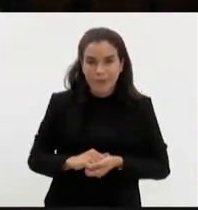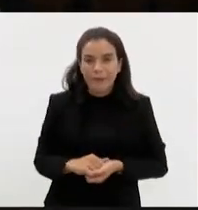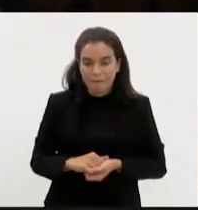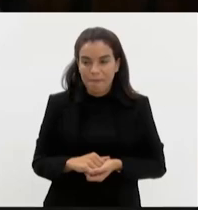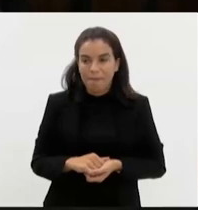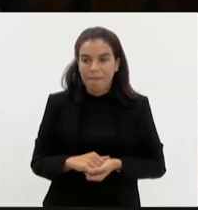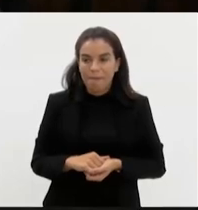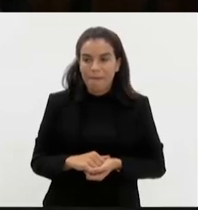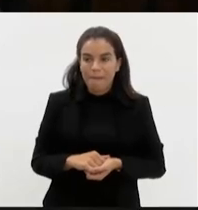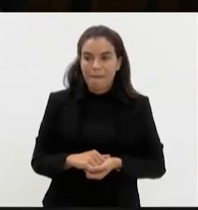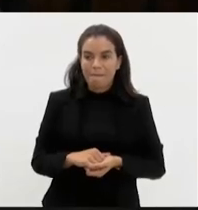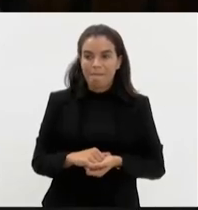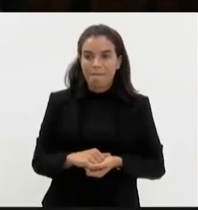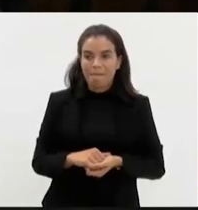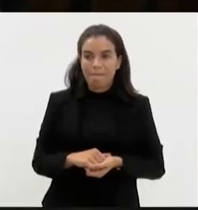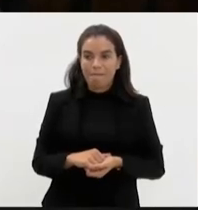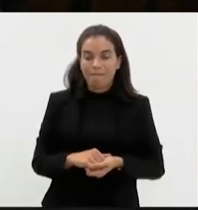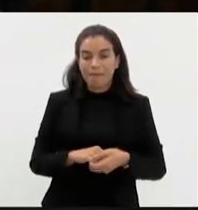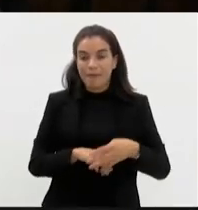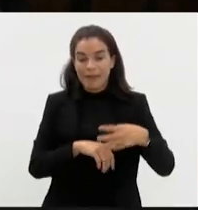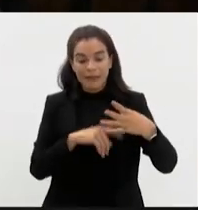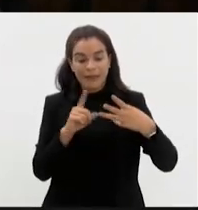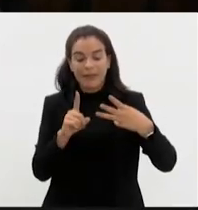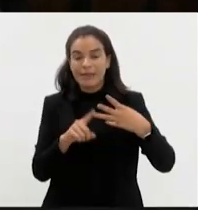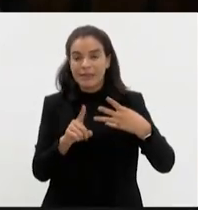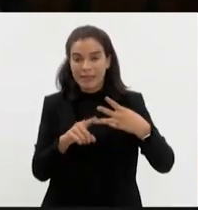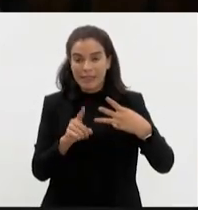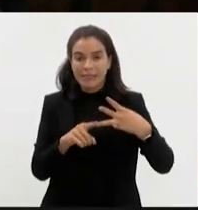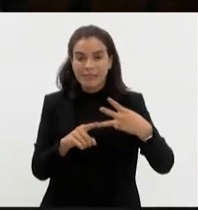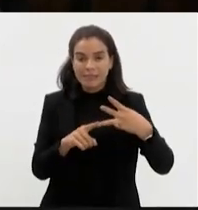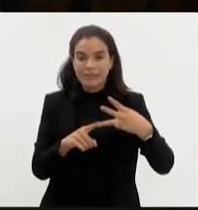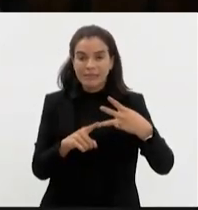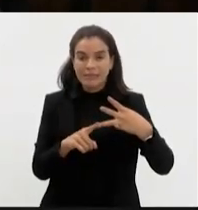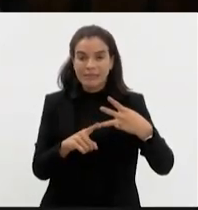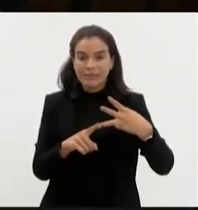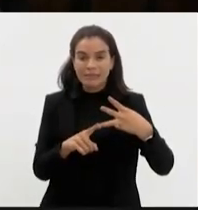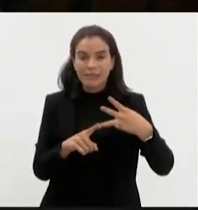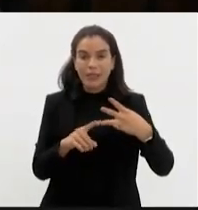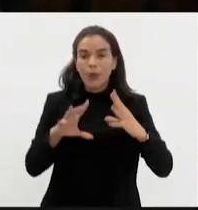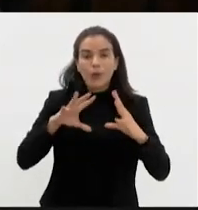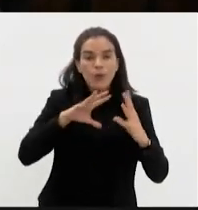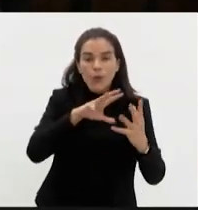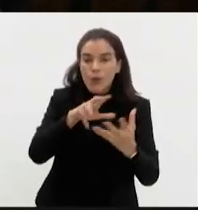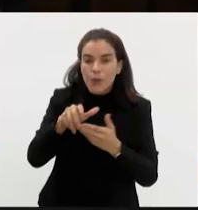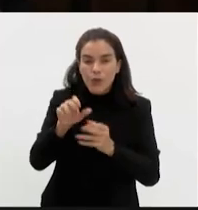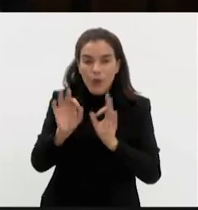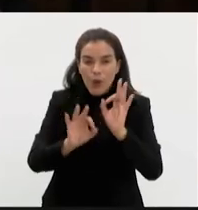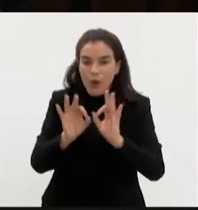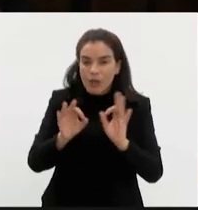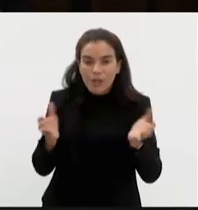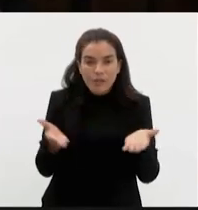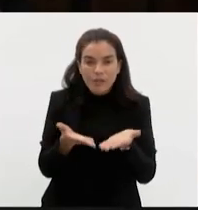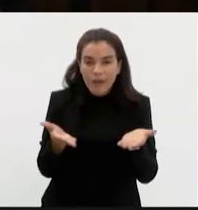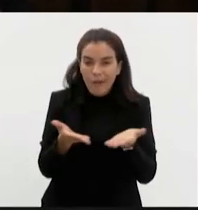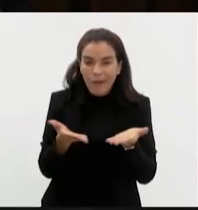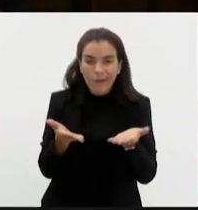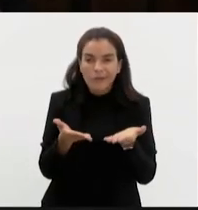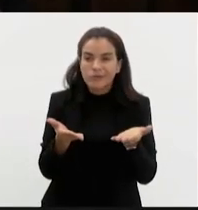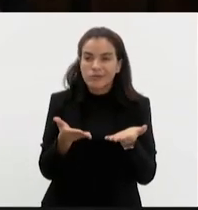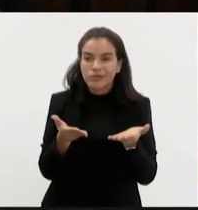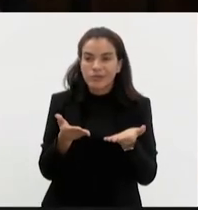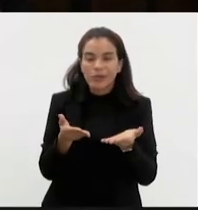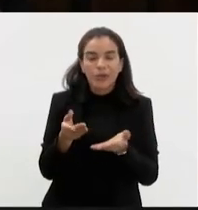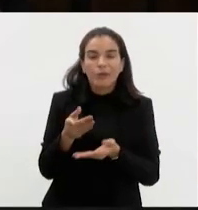suas necessidades terceiro um mundo que se organiza hoje em torno